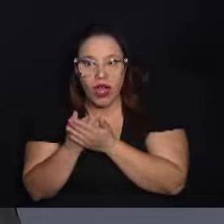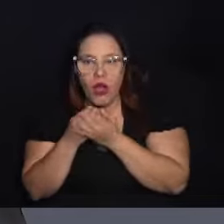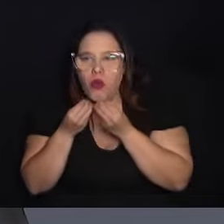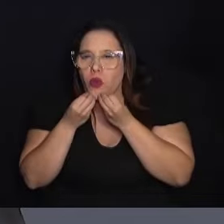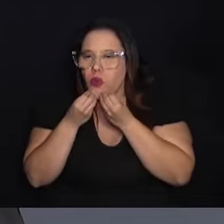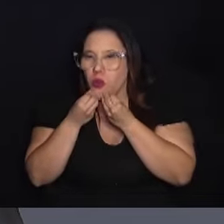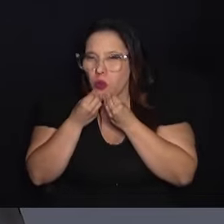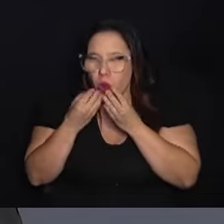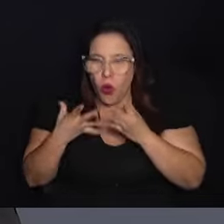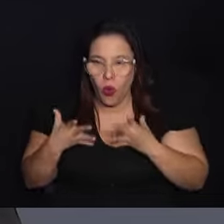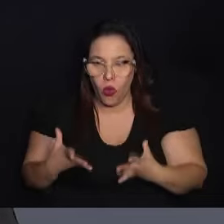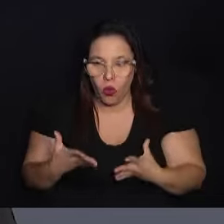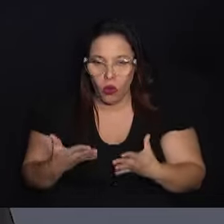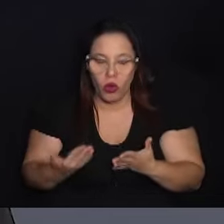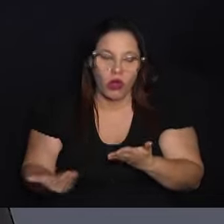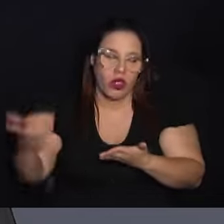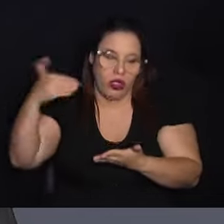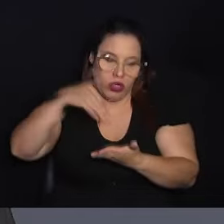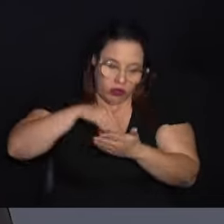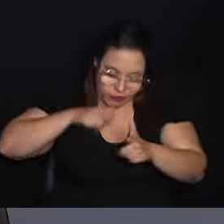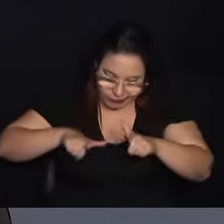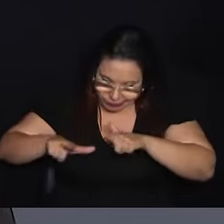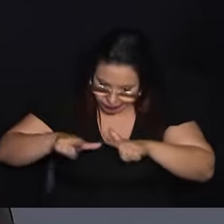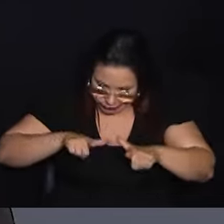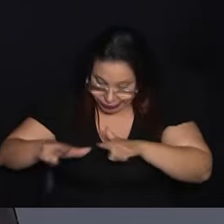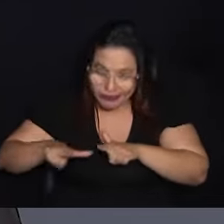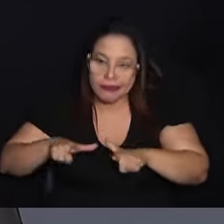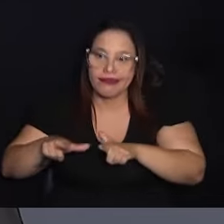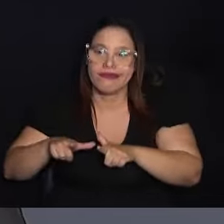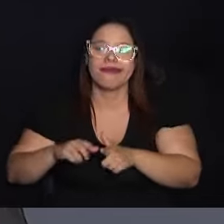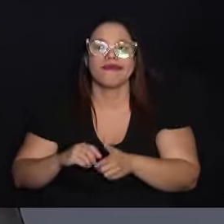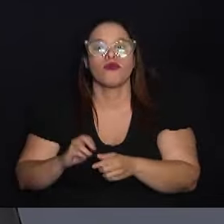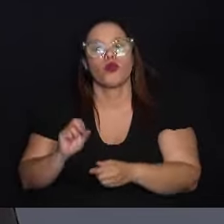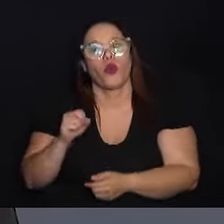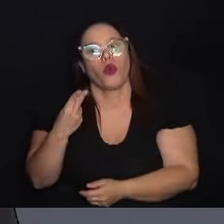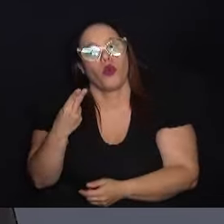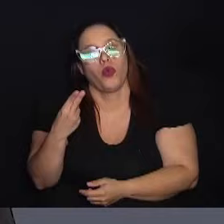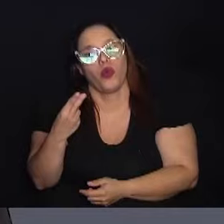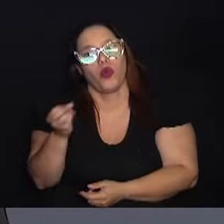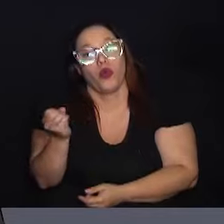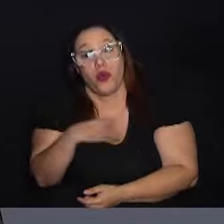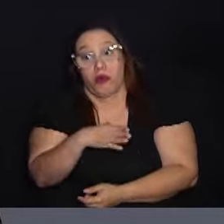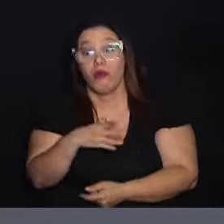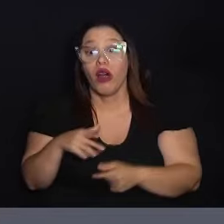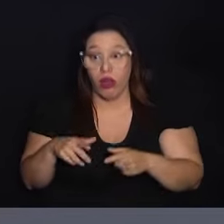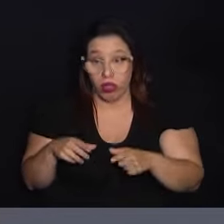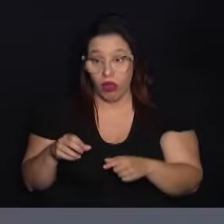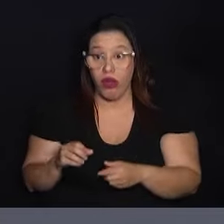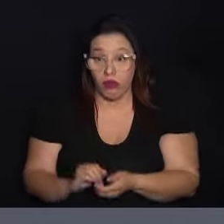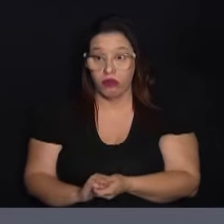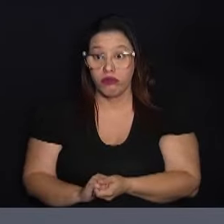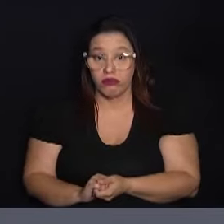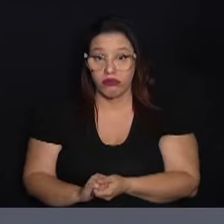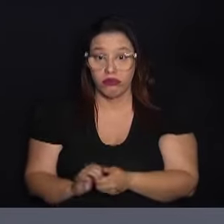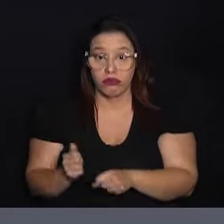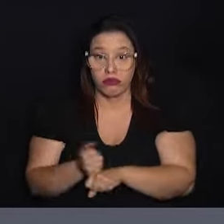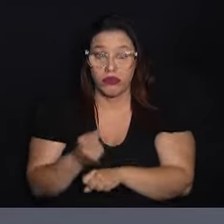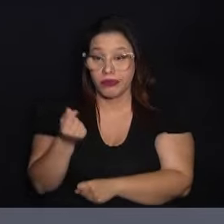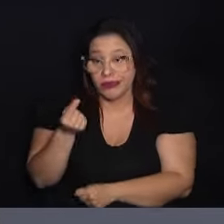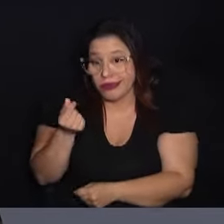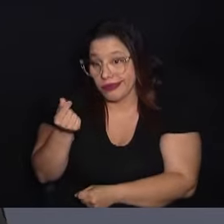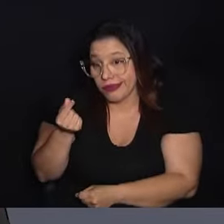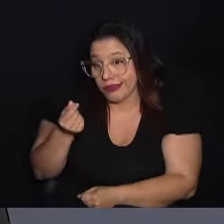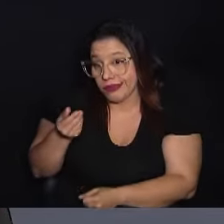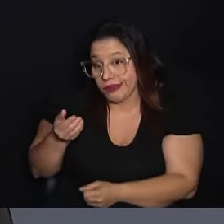uma forma das pessoas estudar com qualidade, se recolocar no mercado de trabalho ou ingressar